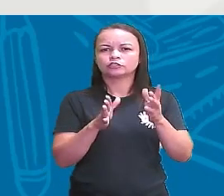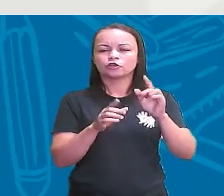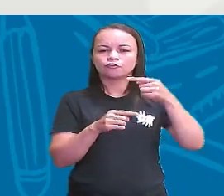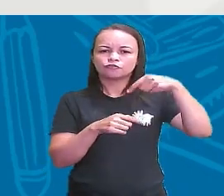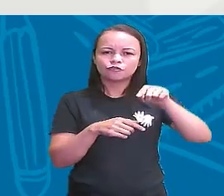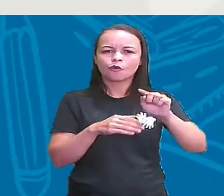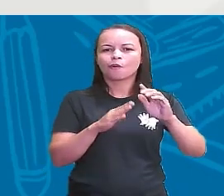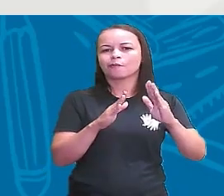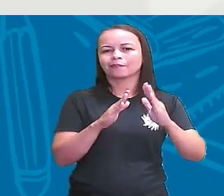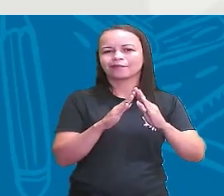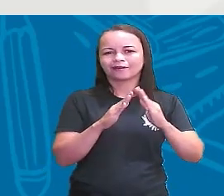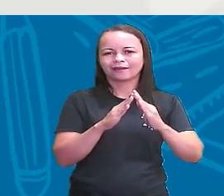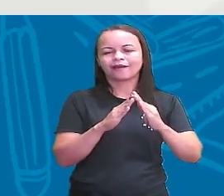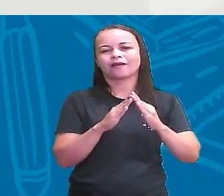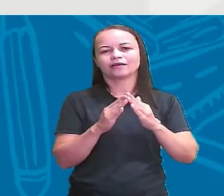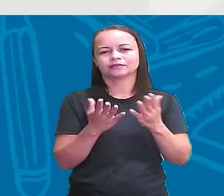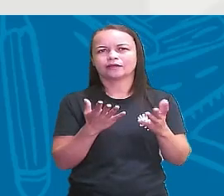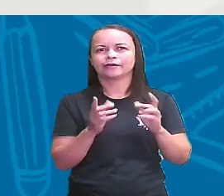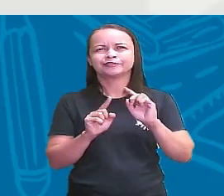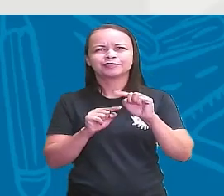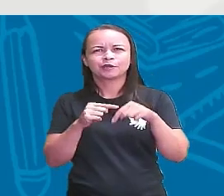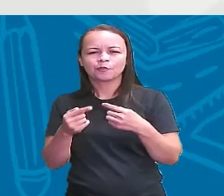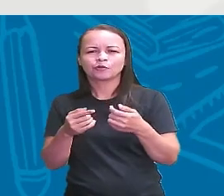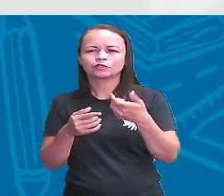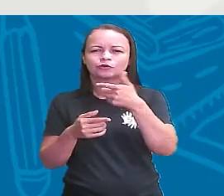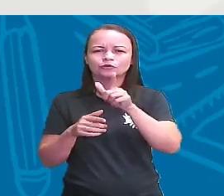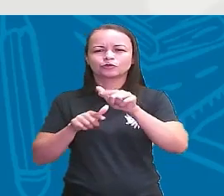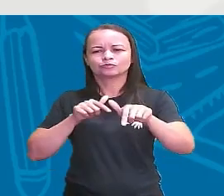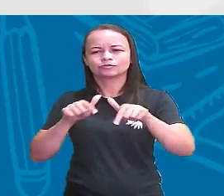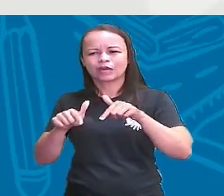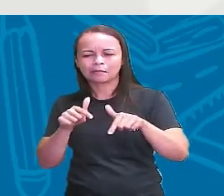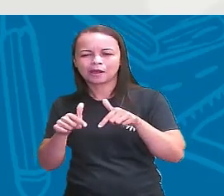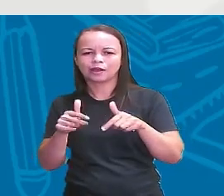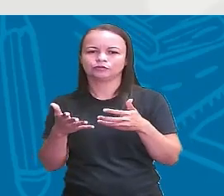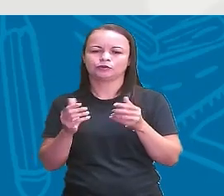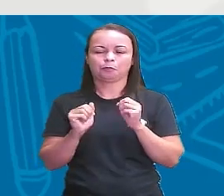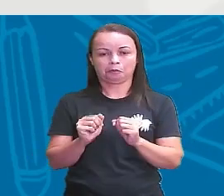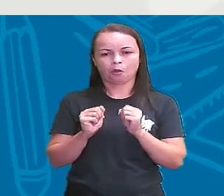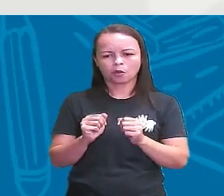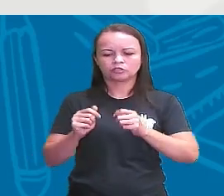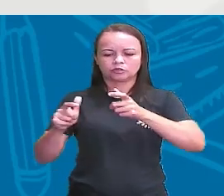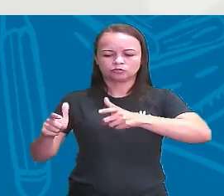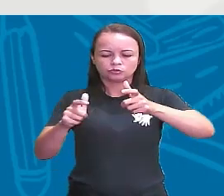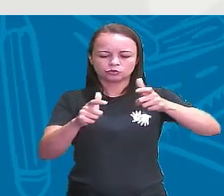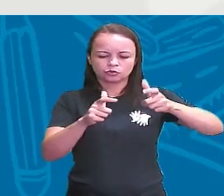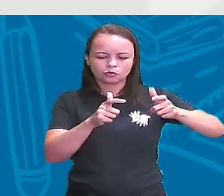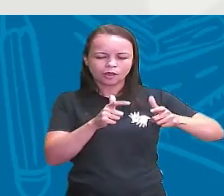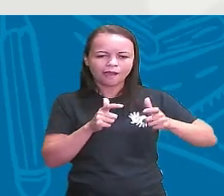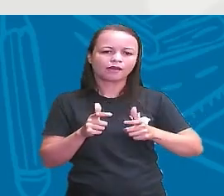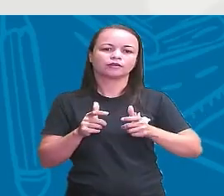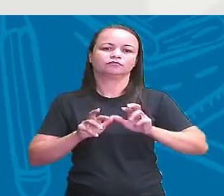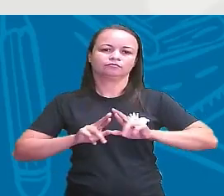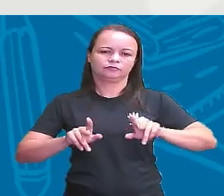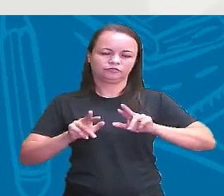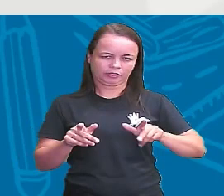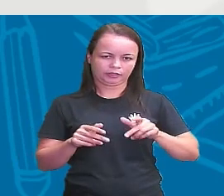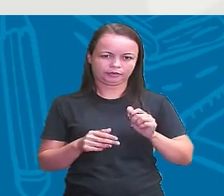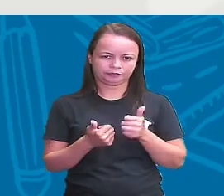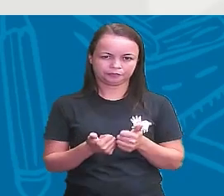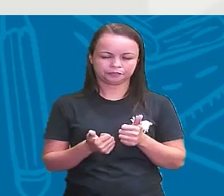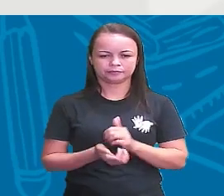casa, depois vou estar em el trabalho. Então, a gente pode estar em lugares diferentes, tá